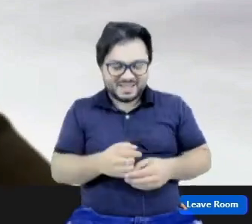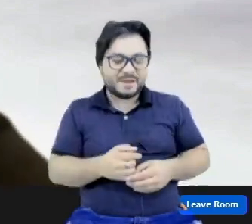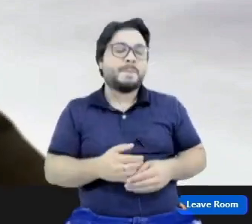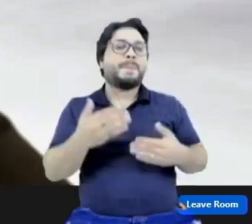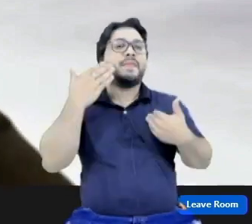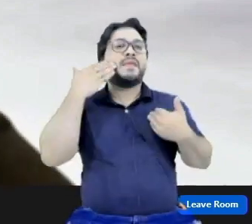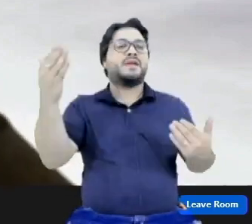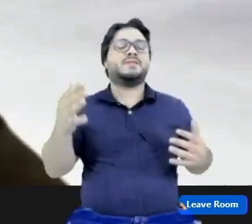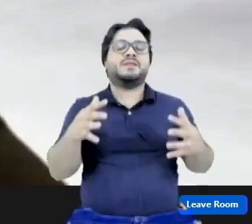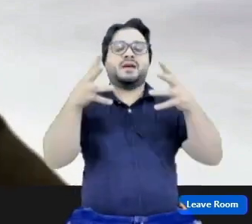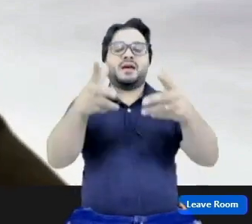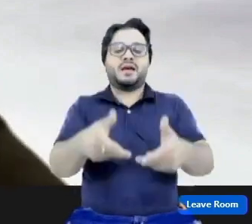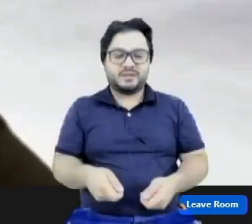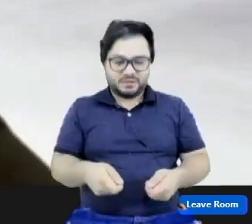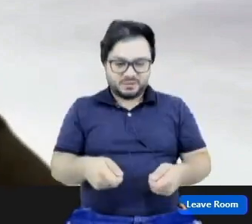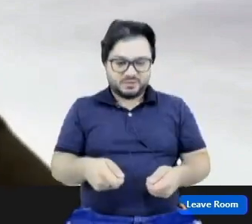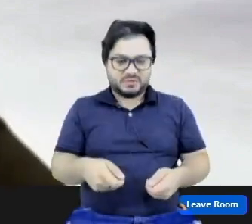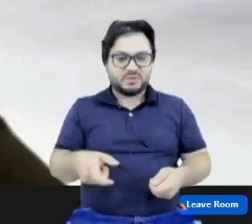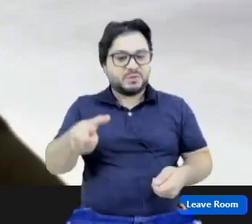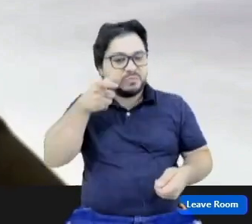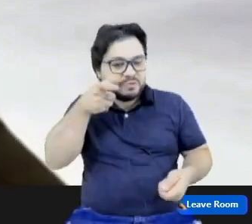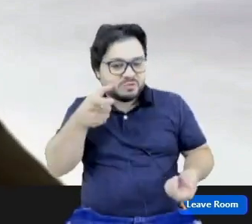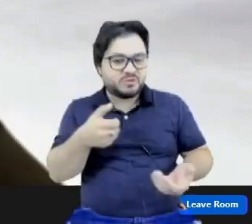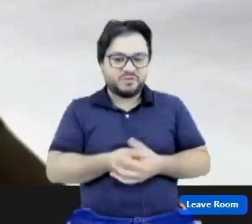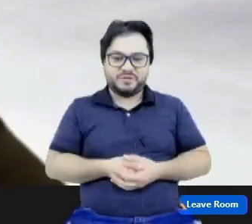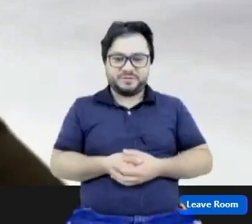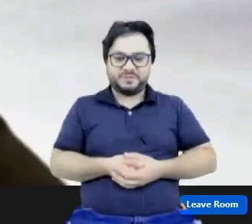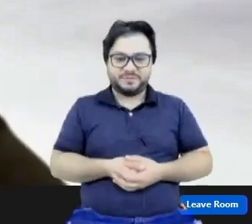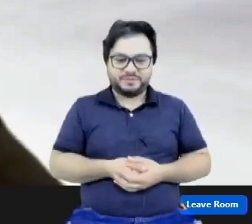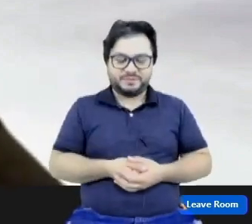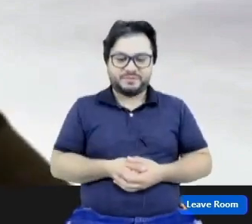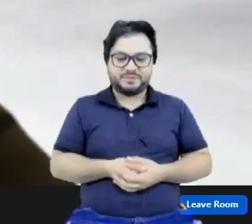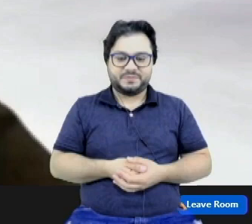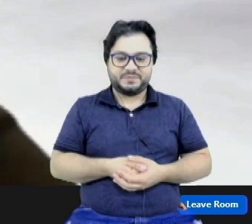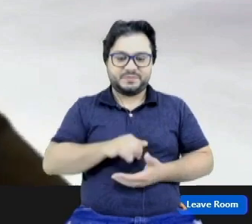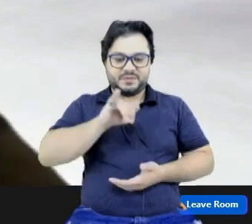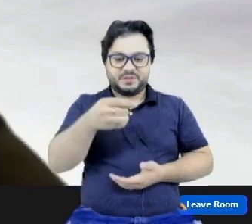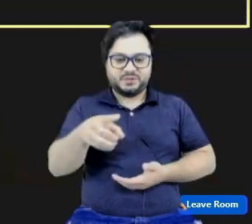agradecer a todos por nos ouvir. João, com você.